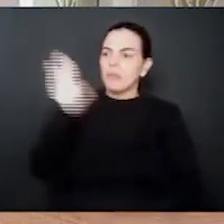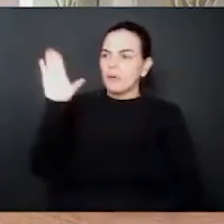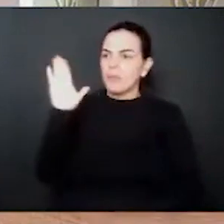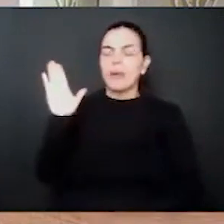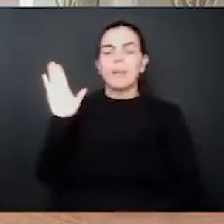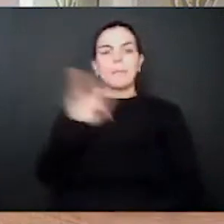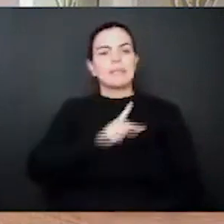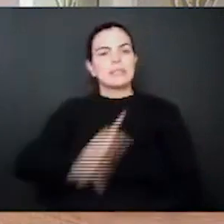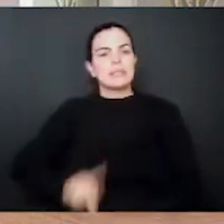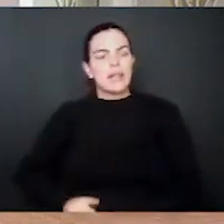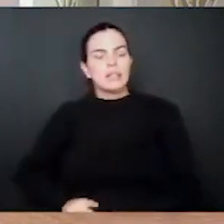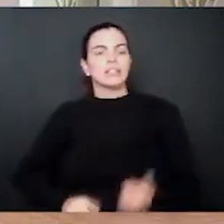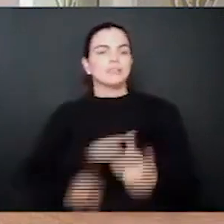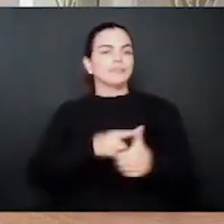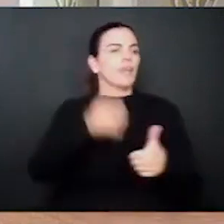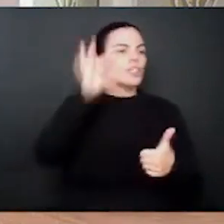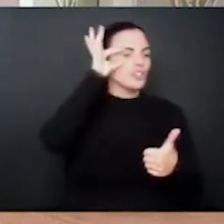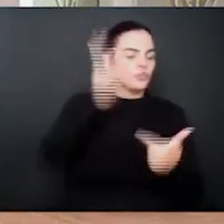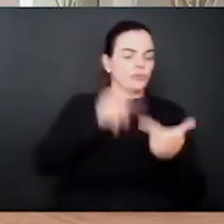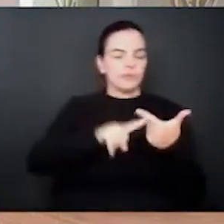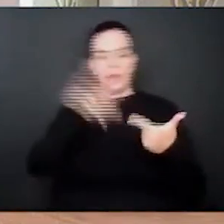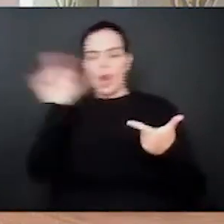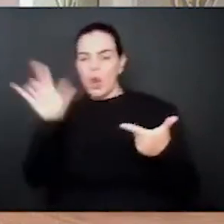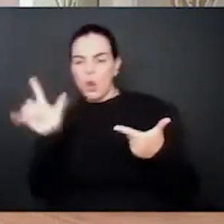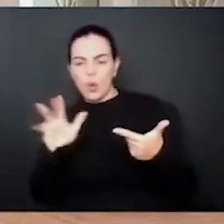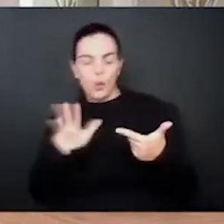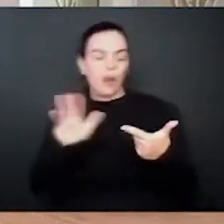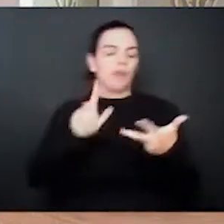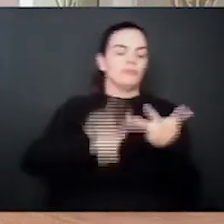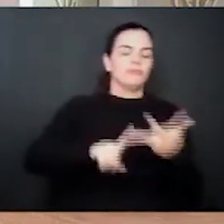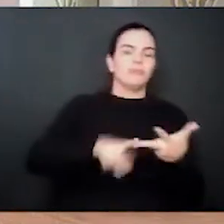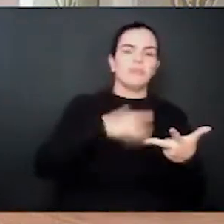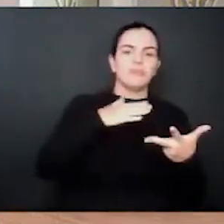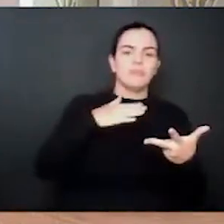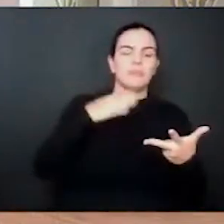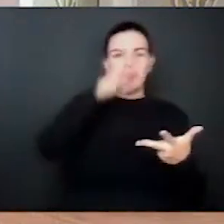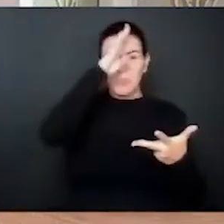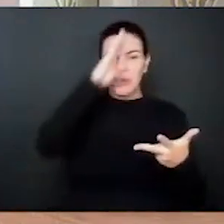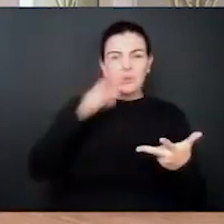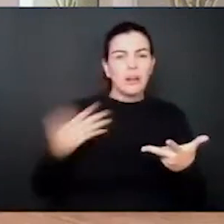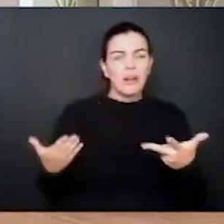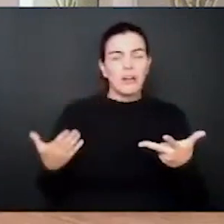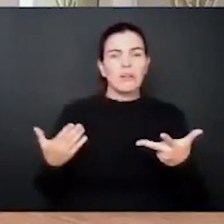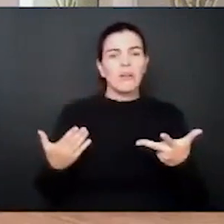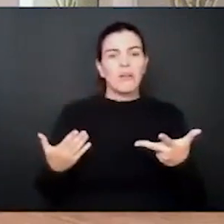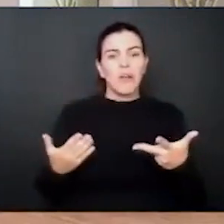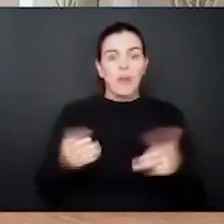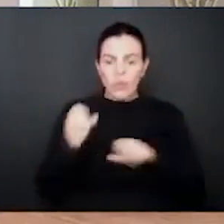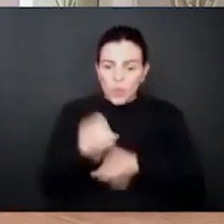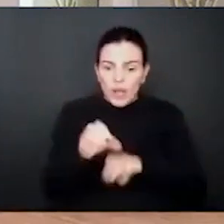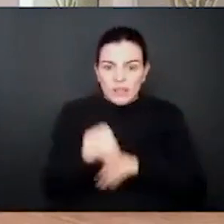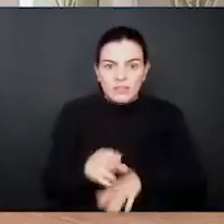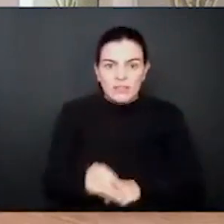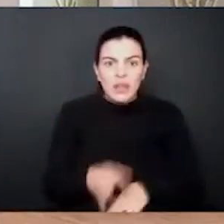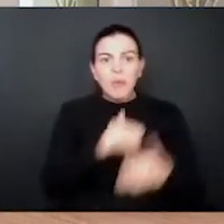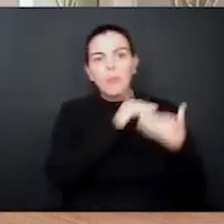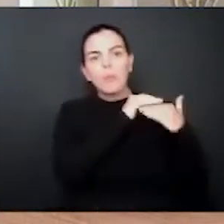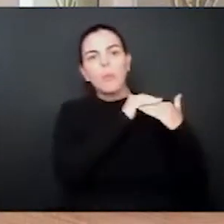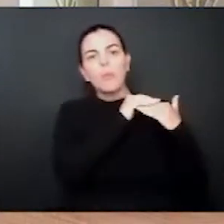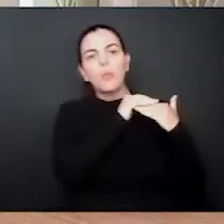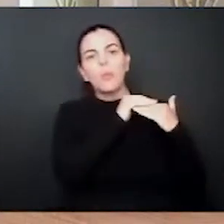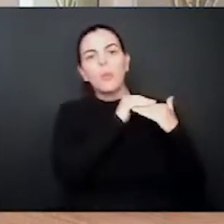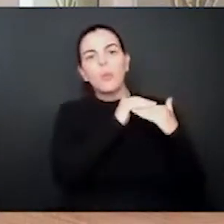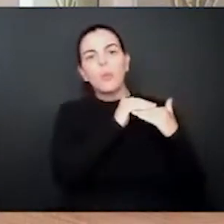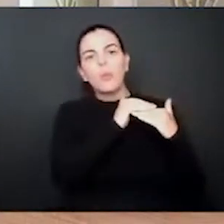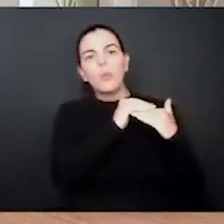entra não sei quem, e o ensino permanece igual, porque ninguém se manifesta. Hoje, no Congresso